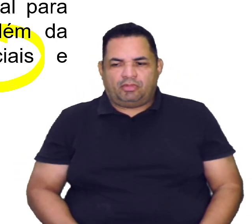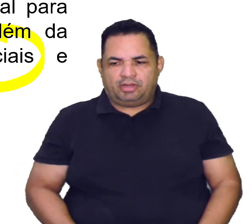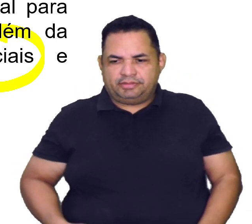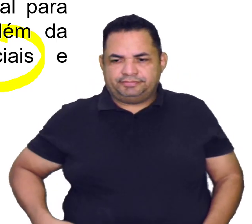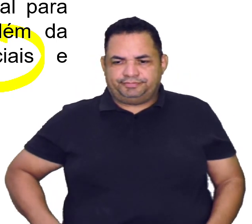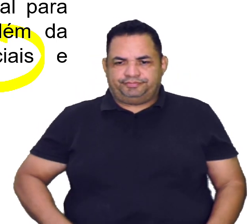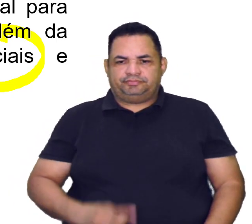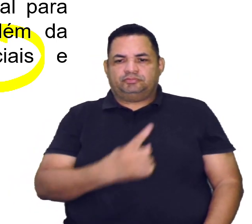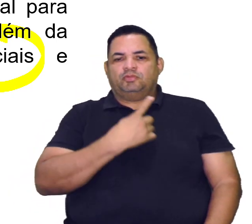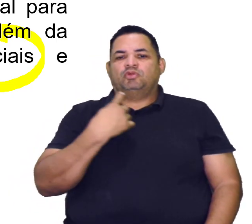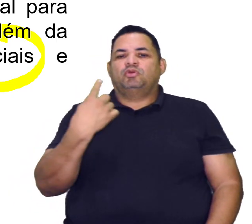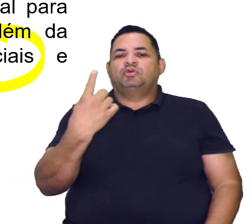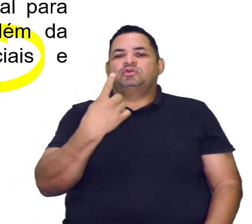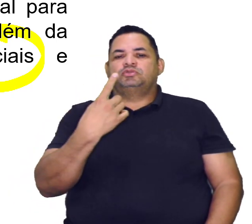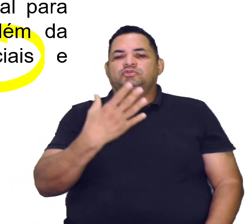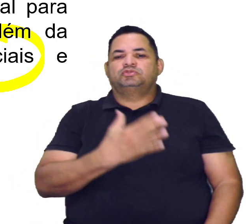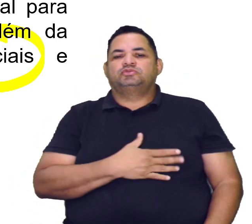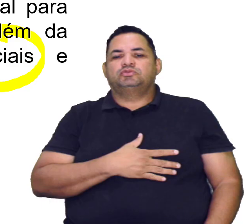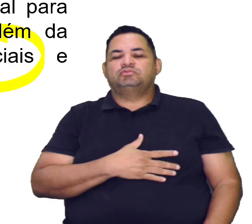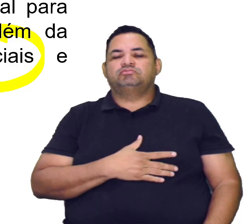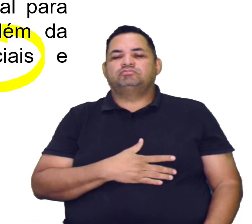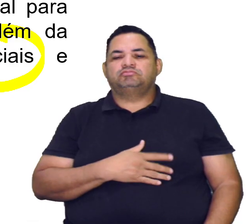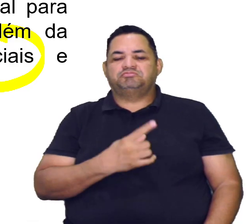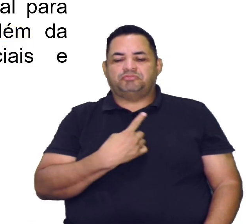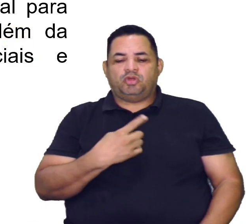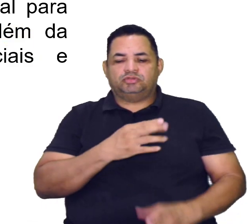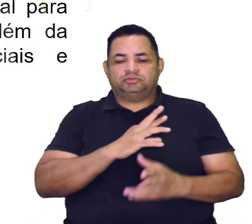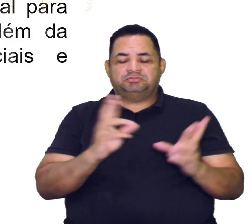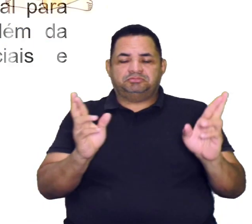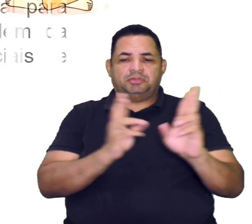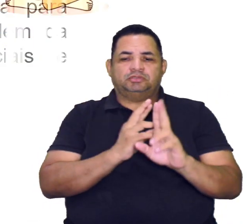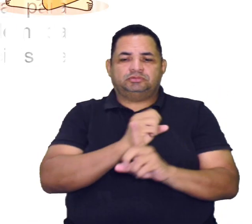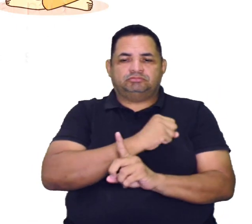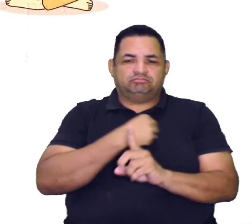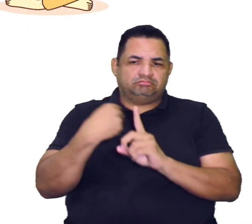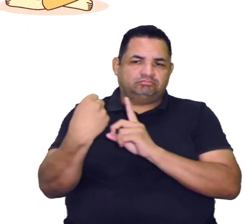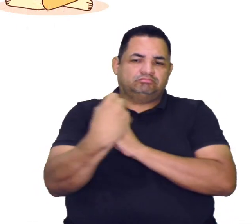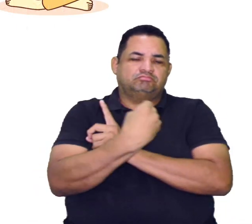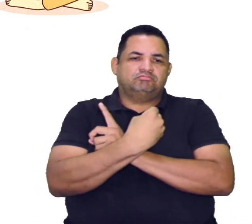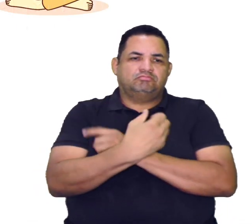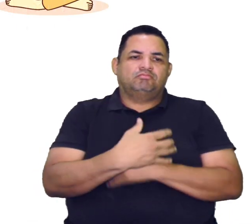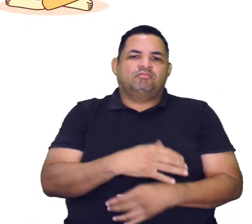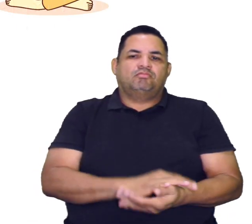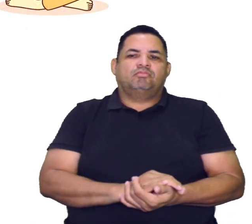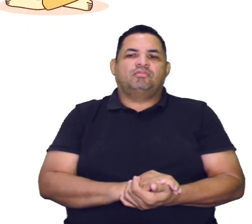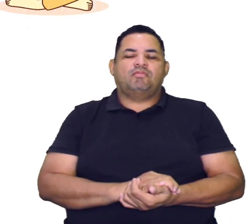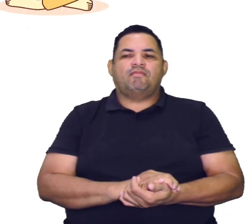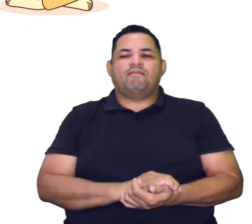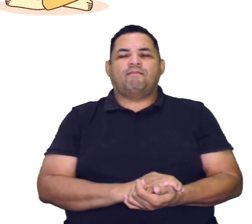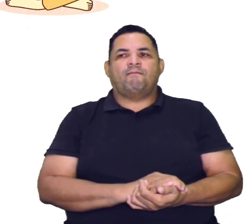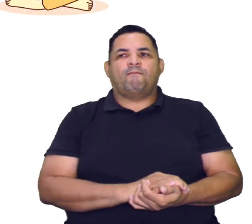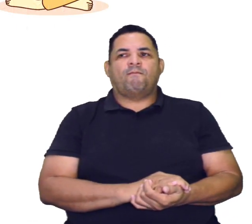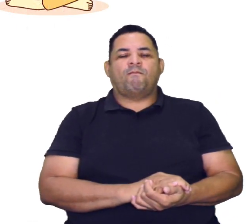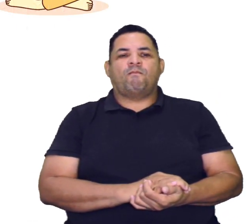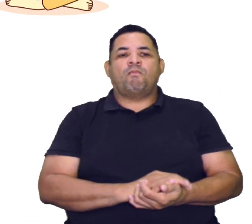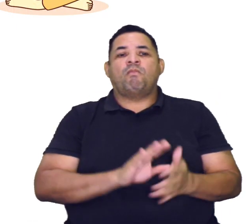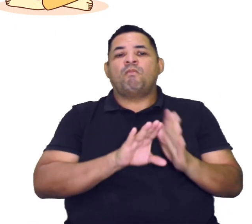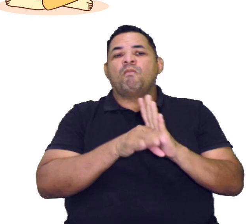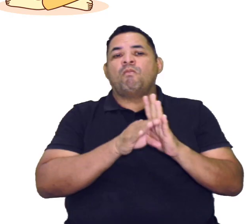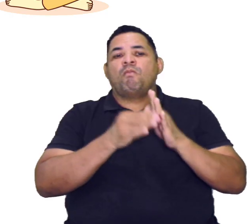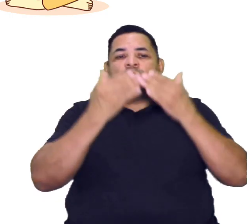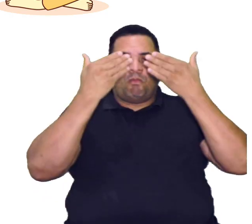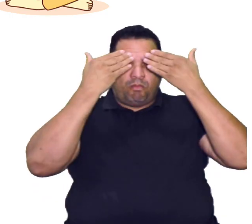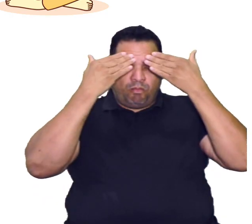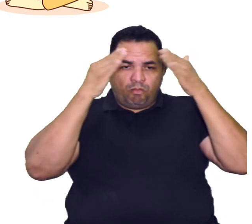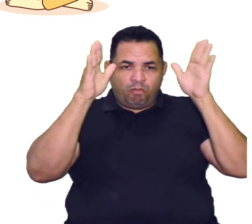psicológicos. Nós somos seres sociais, certo? Dentro desse contexto de qualidade de vida como um conceito